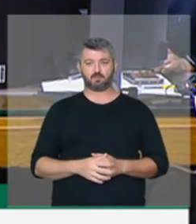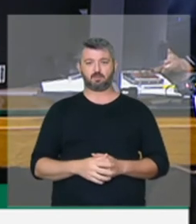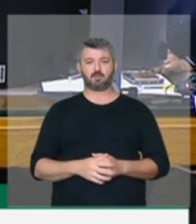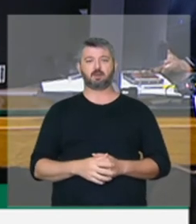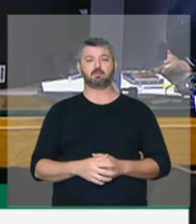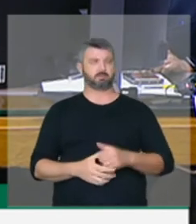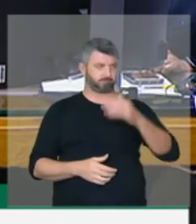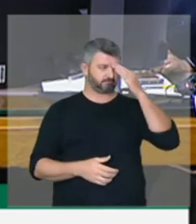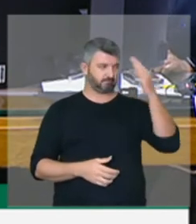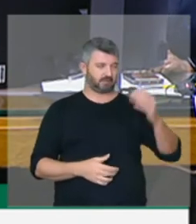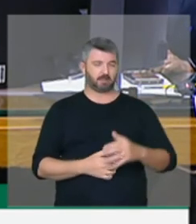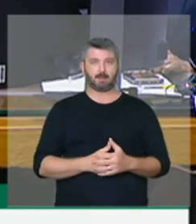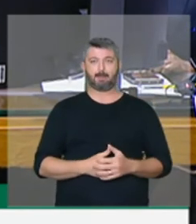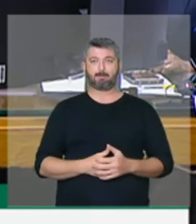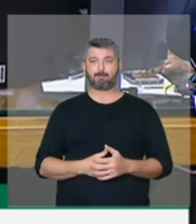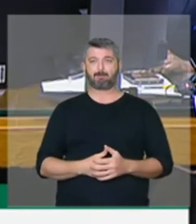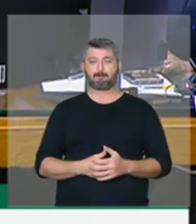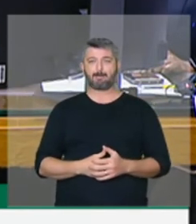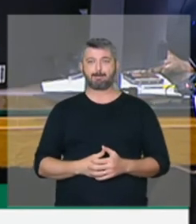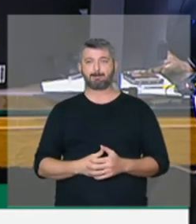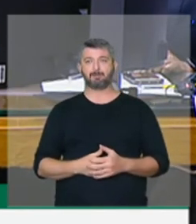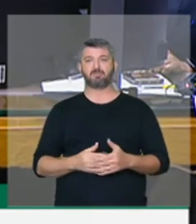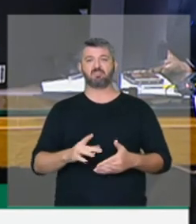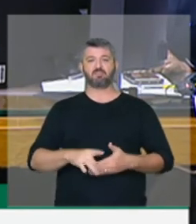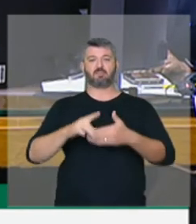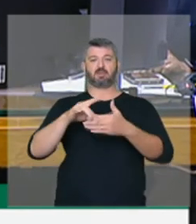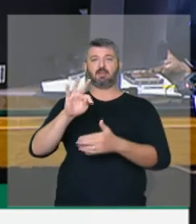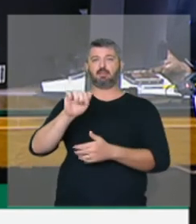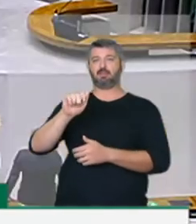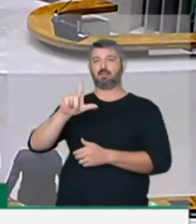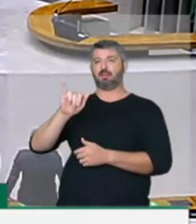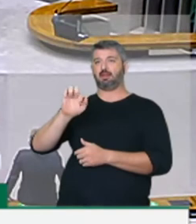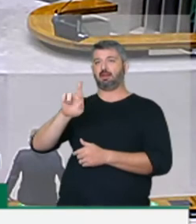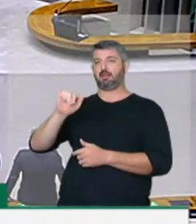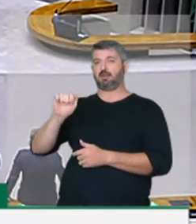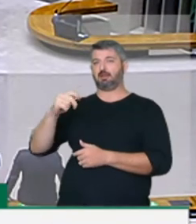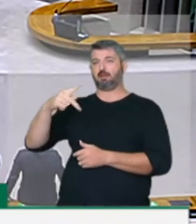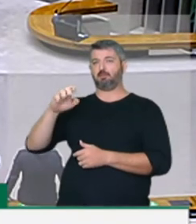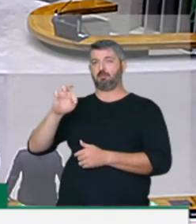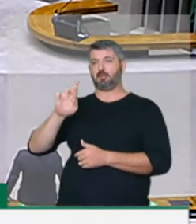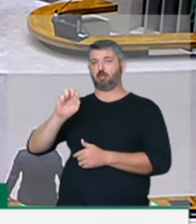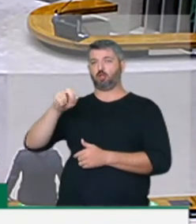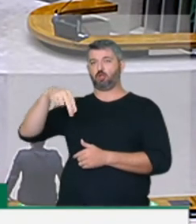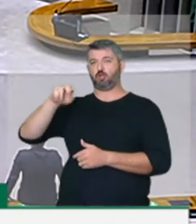Muito obrigado, Sargento Isidoro. Como líder, deputada Talíria Petrone.